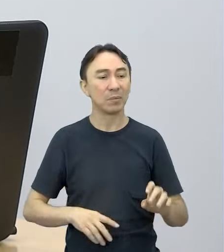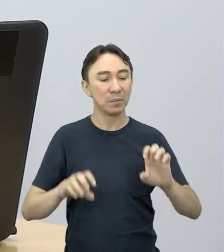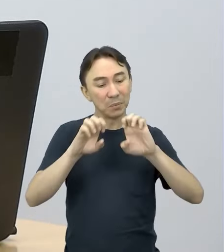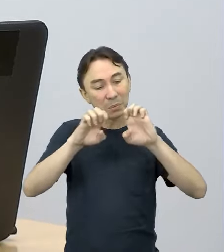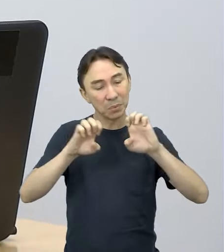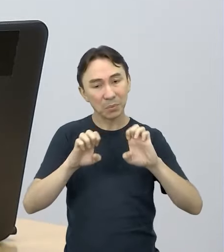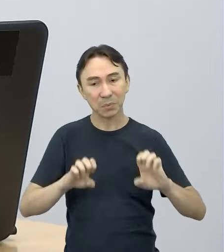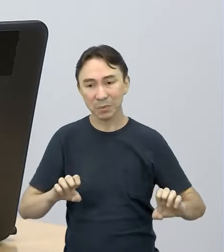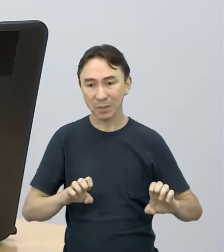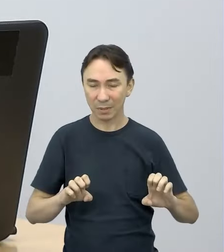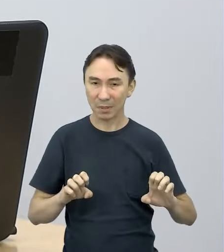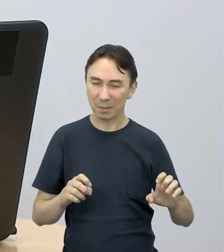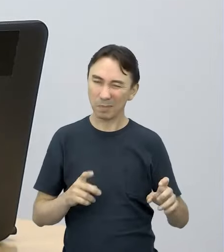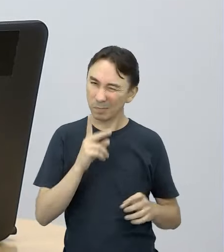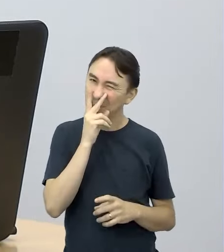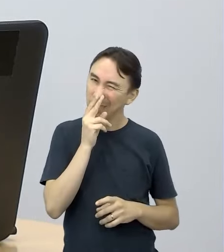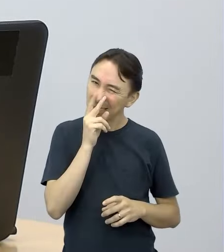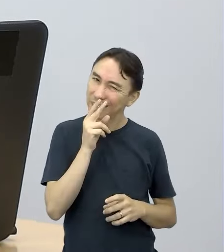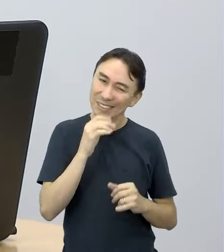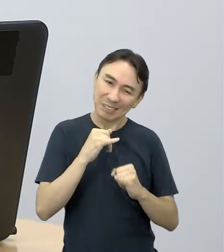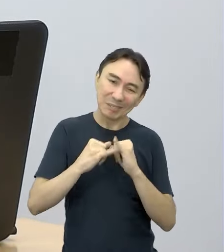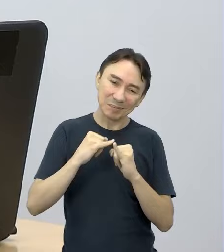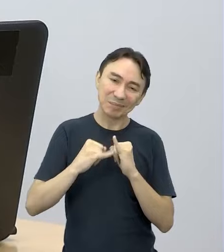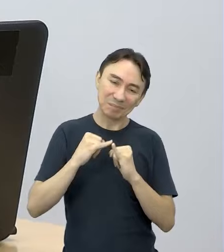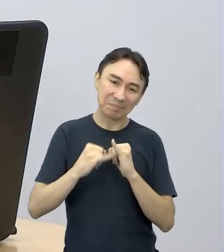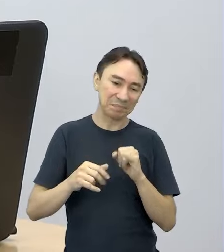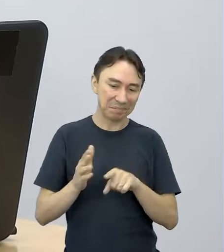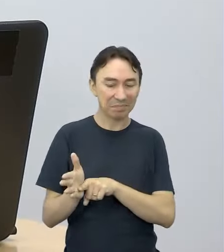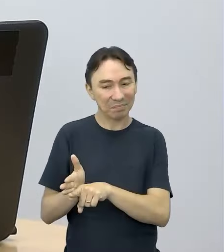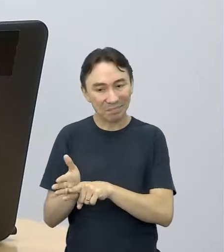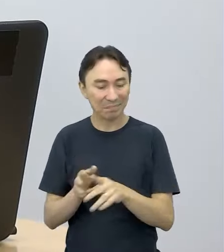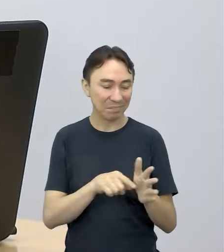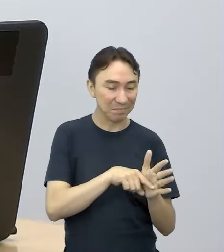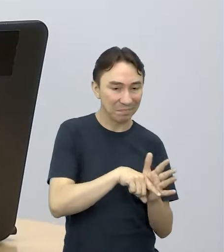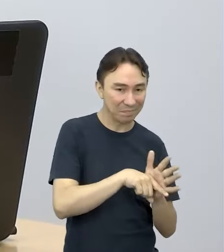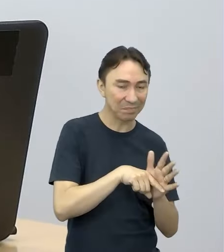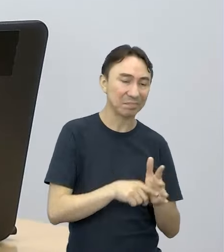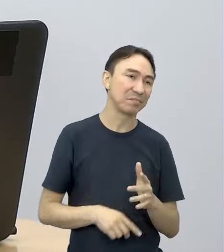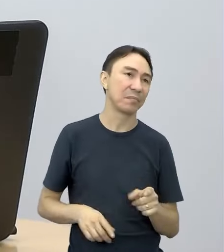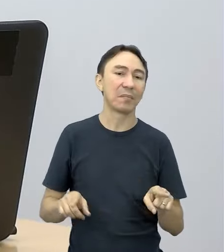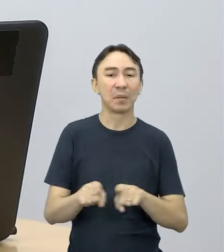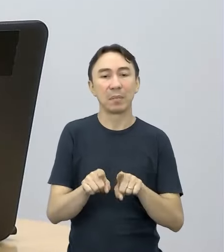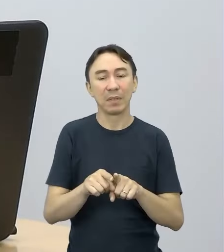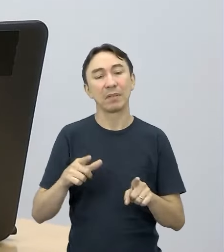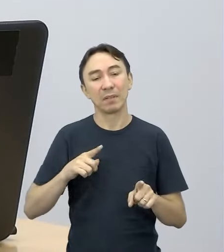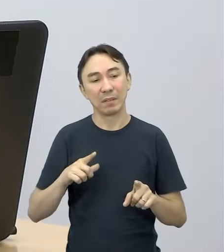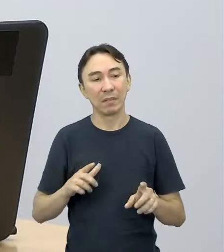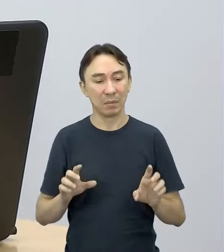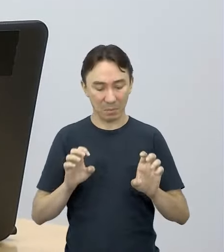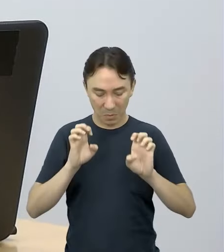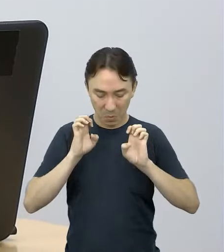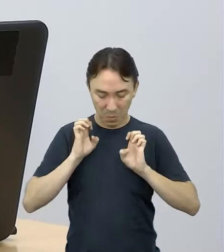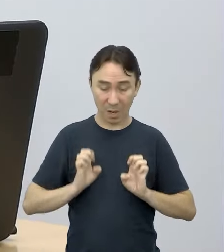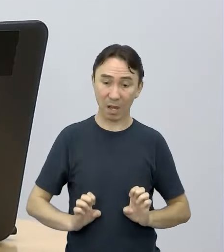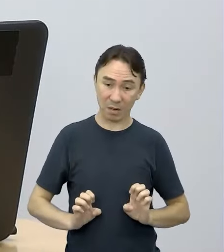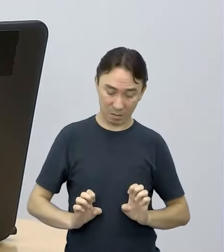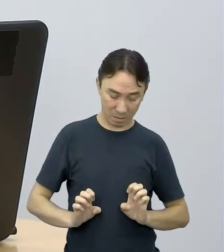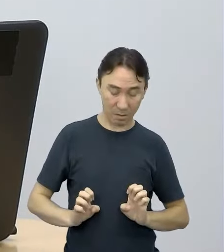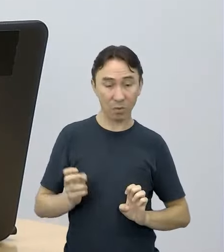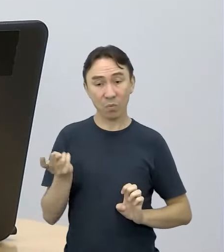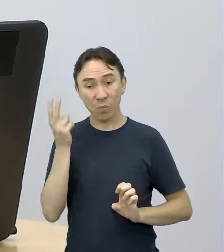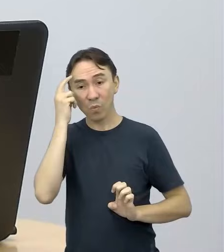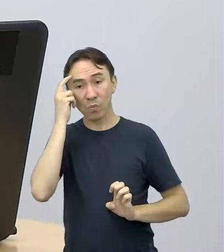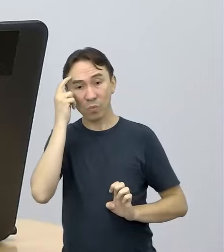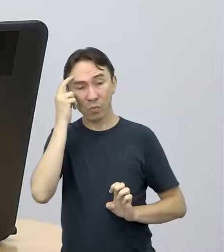de pesquisa, e vai além, né, quando a gente vai discutir questão de ética, relação da ética e cultura, né,